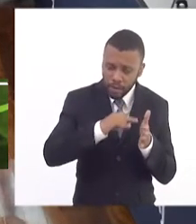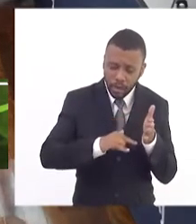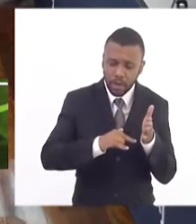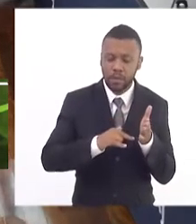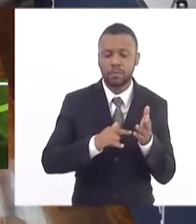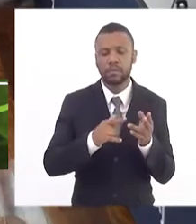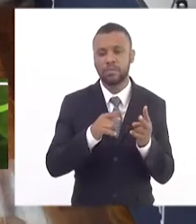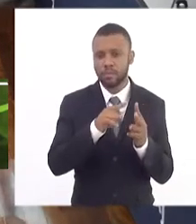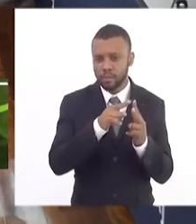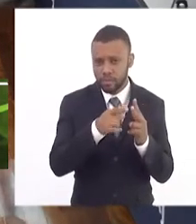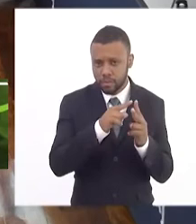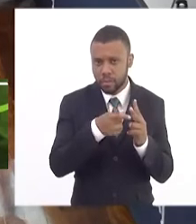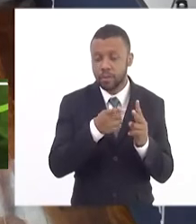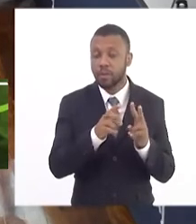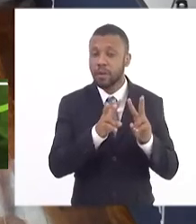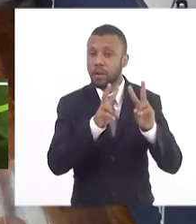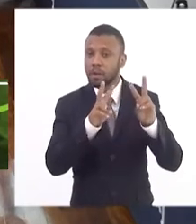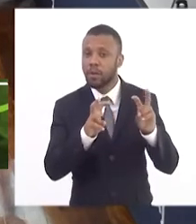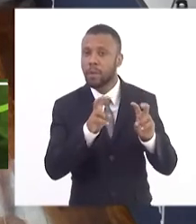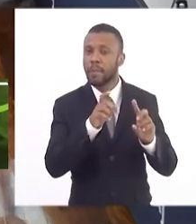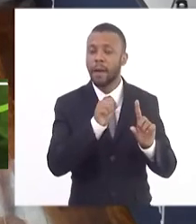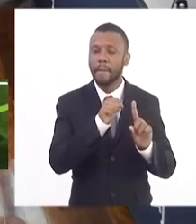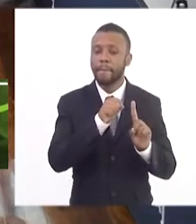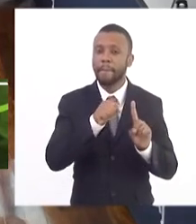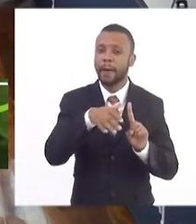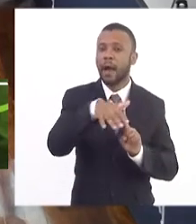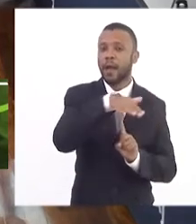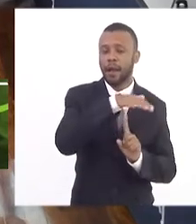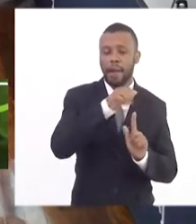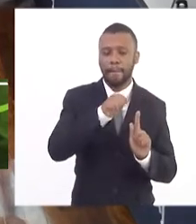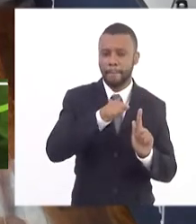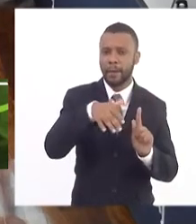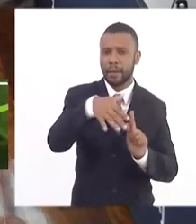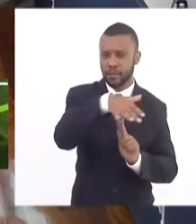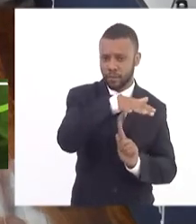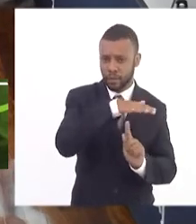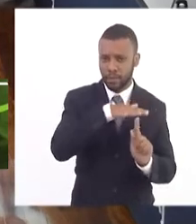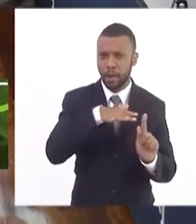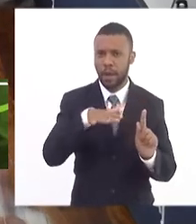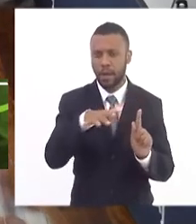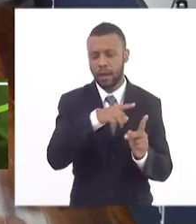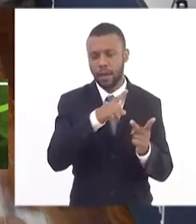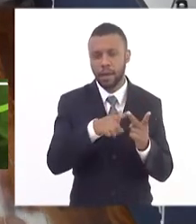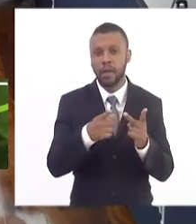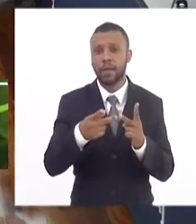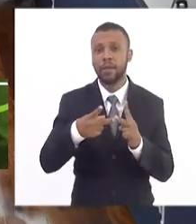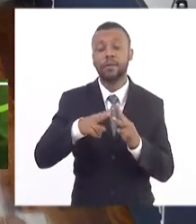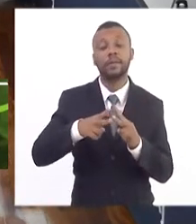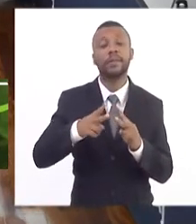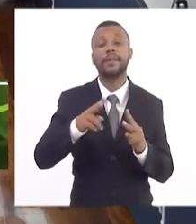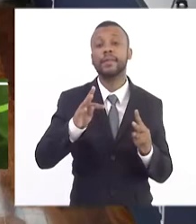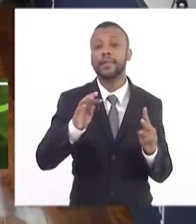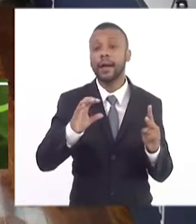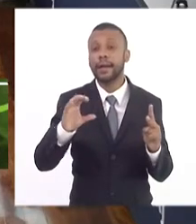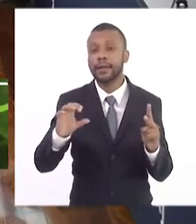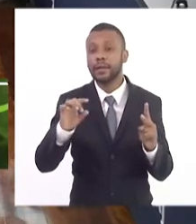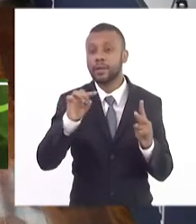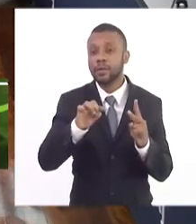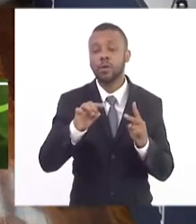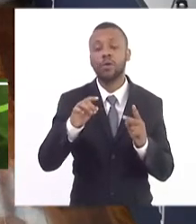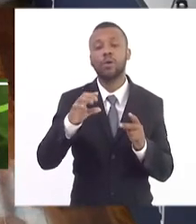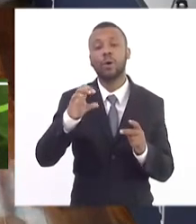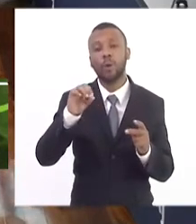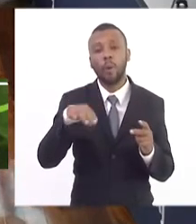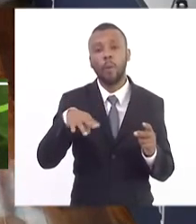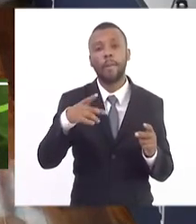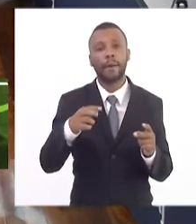em relação à Baía de Guanabara, em relação ao termo de ajuste de conduta do Comperge. E